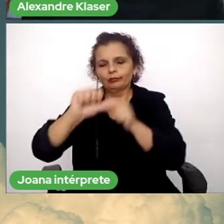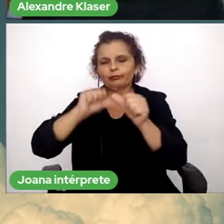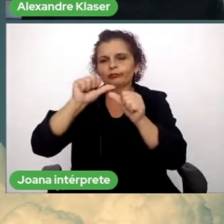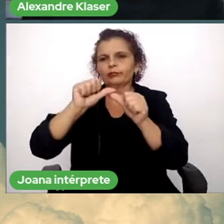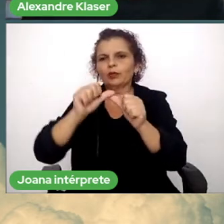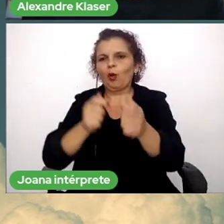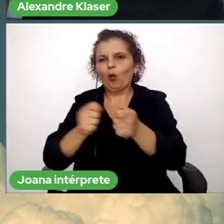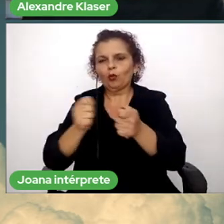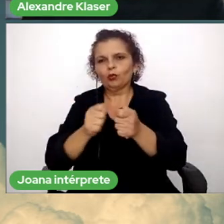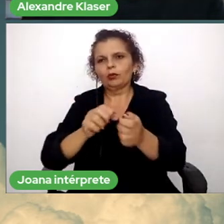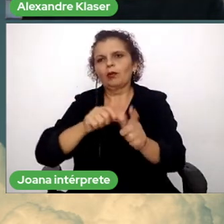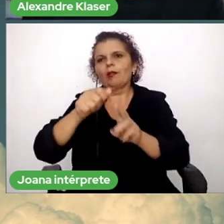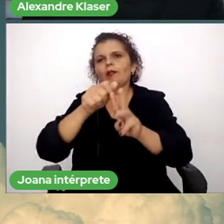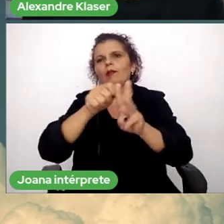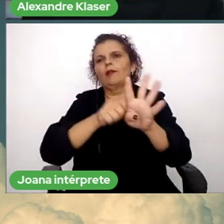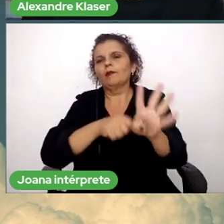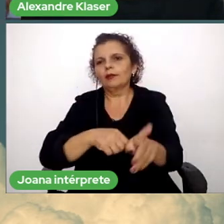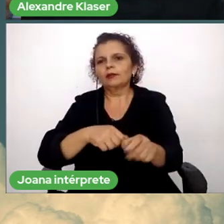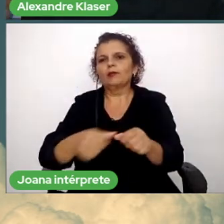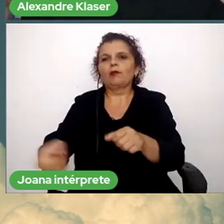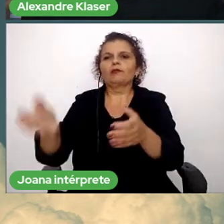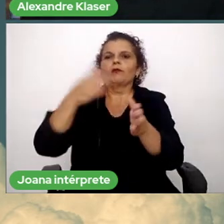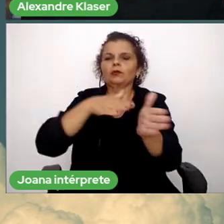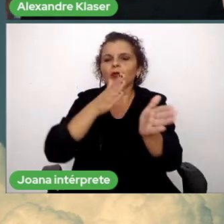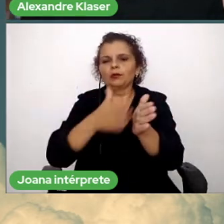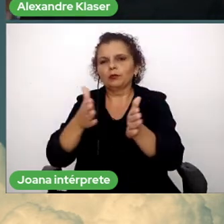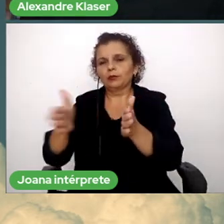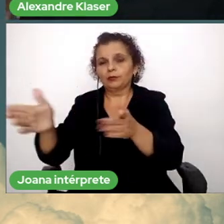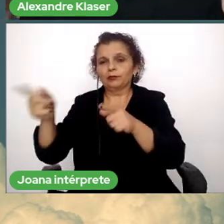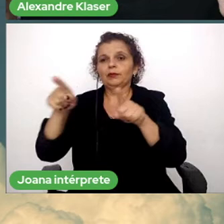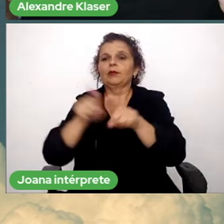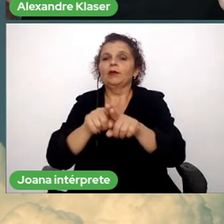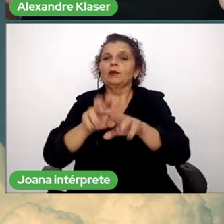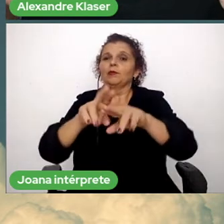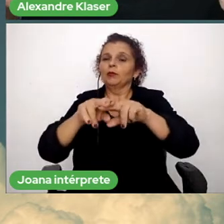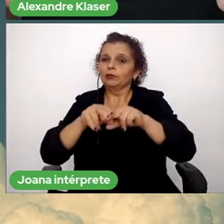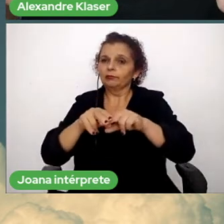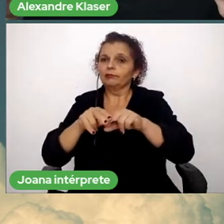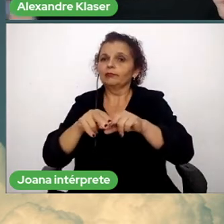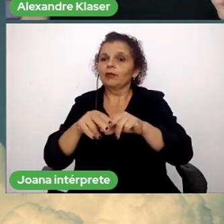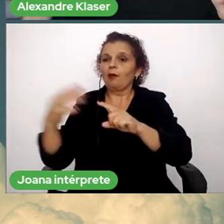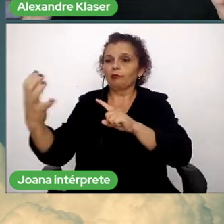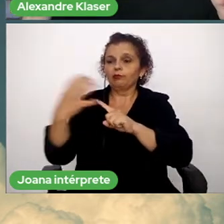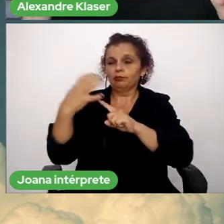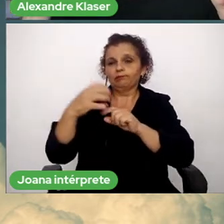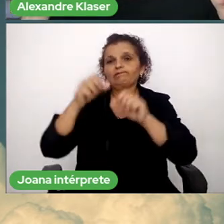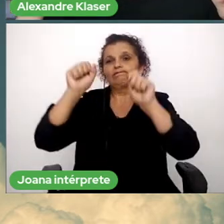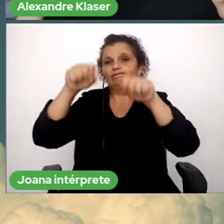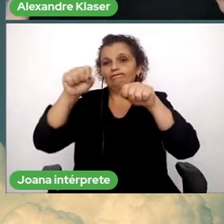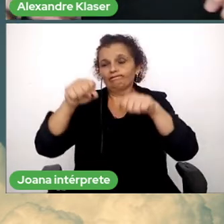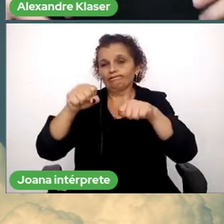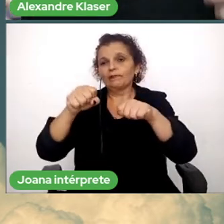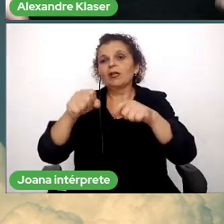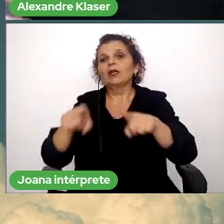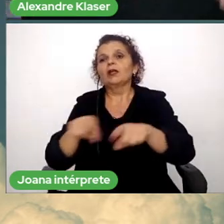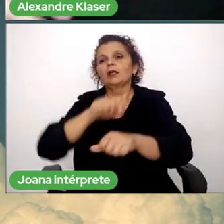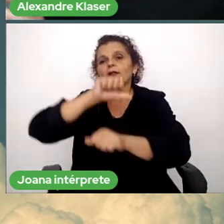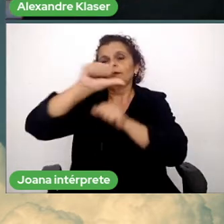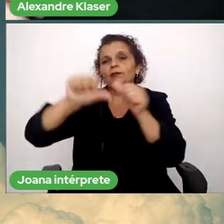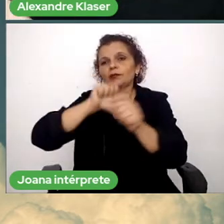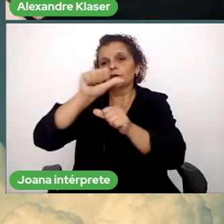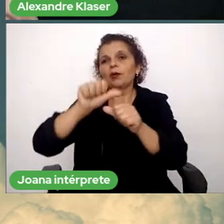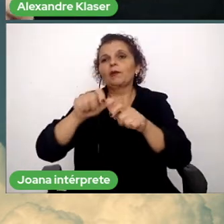que leva meses para colocar alguma coisa em produção. Portanto, sim, é um grande impacto que se busca na transformação, é que você tenha